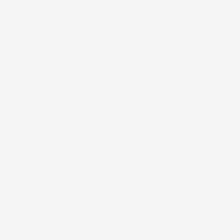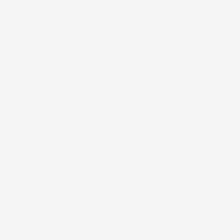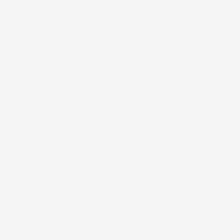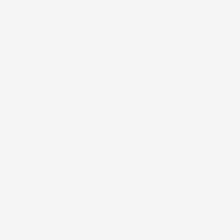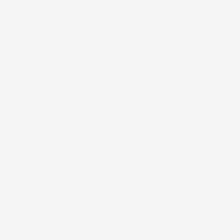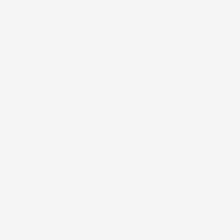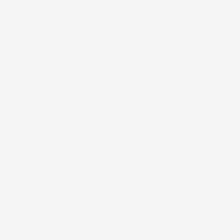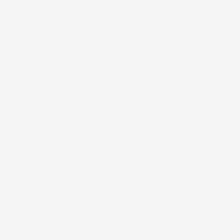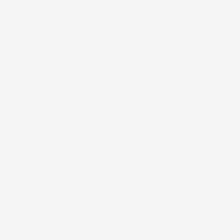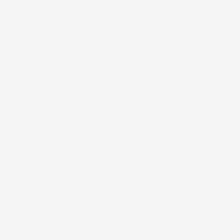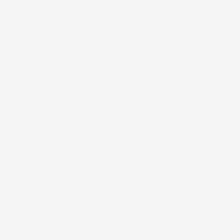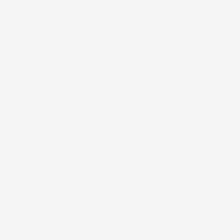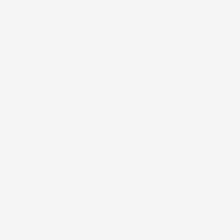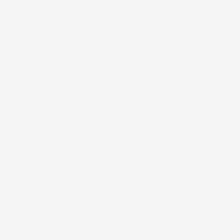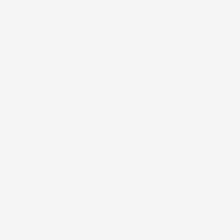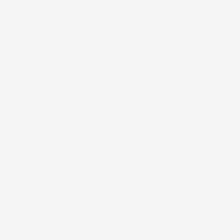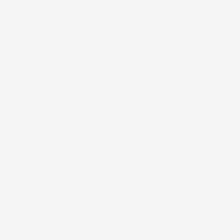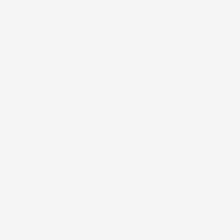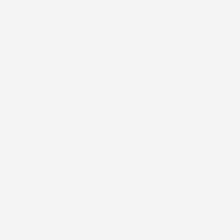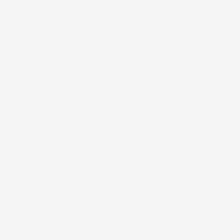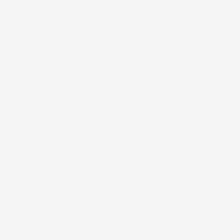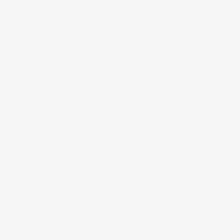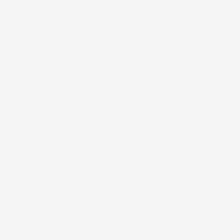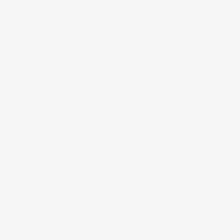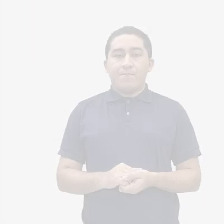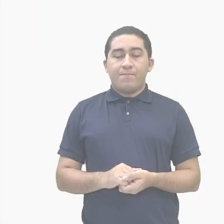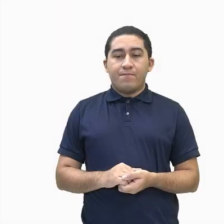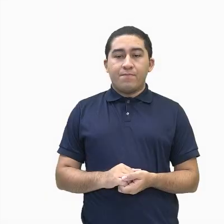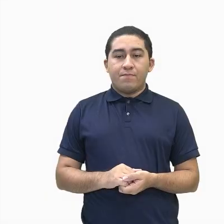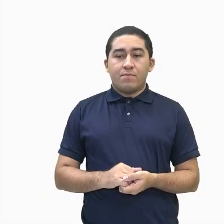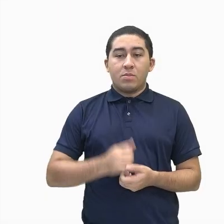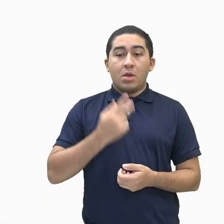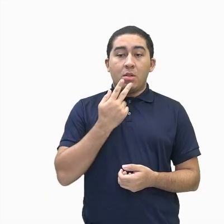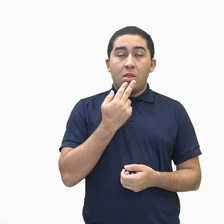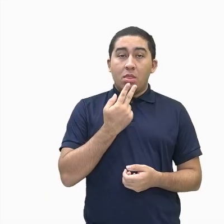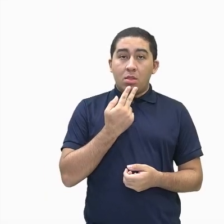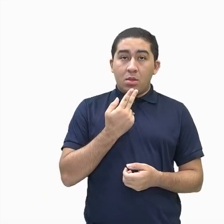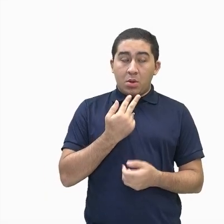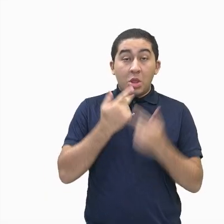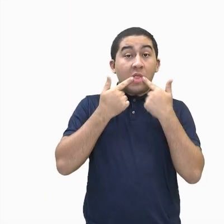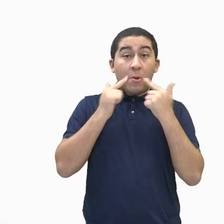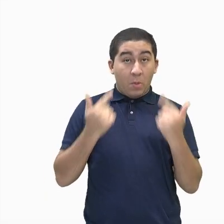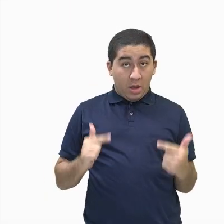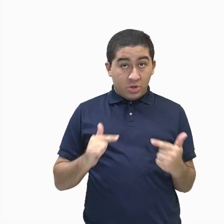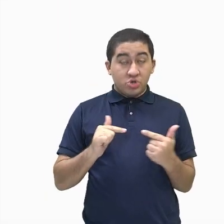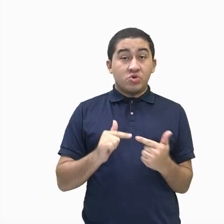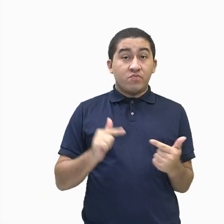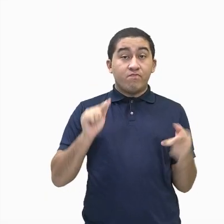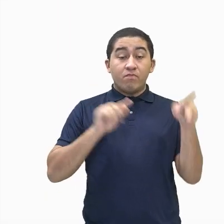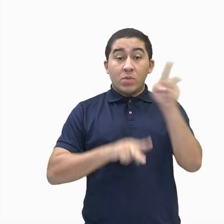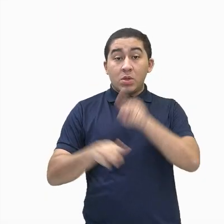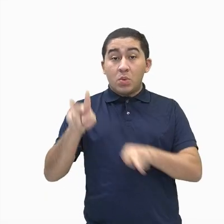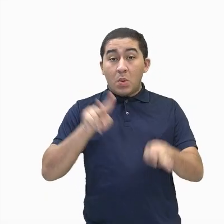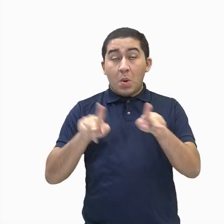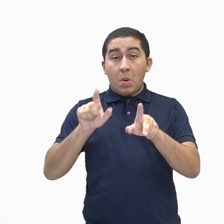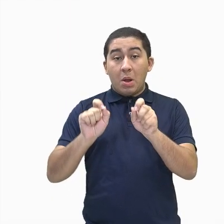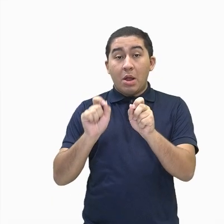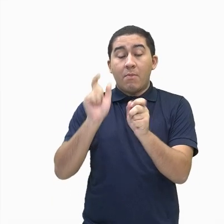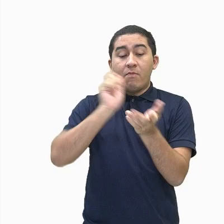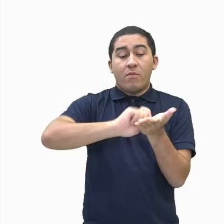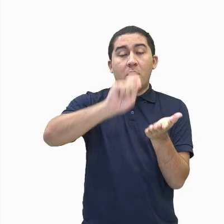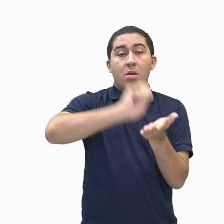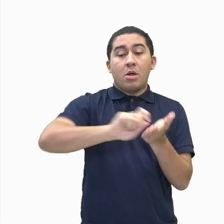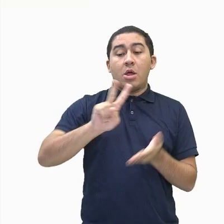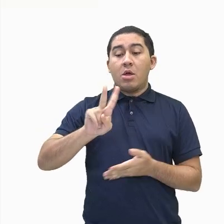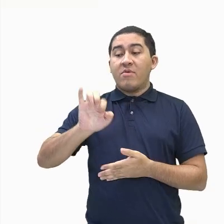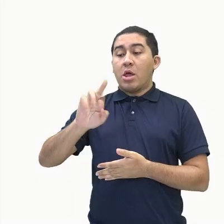verbal tem como característica as palavras e na sua forma falada